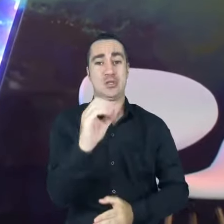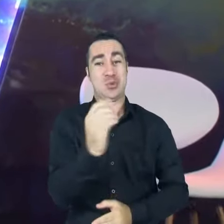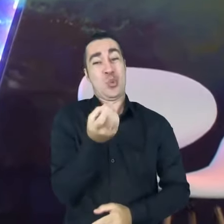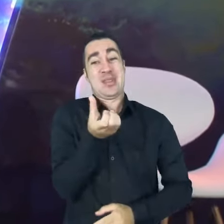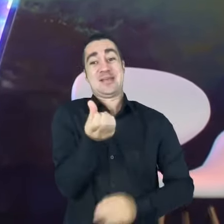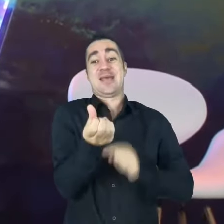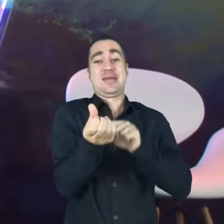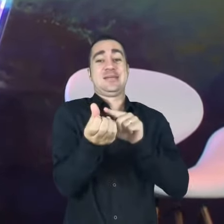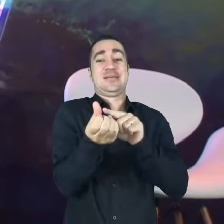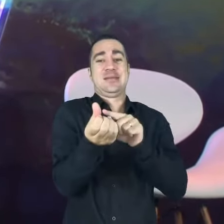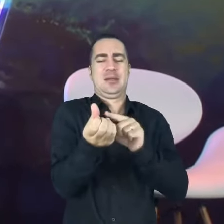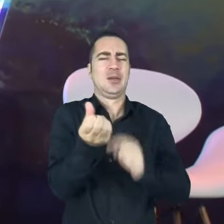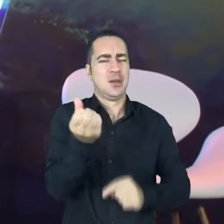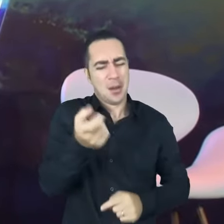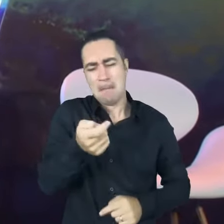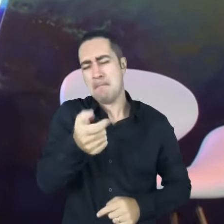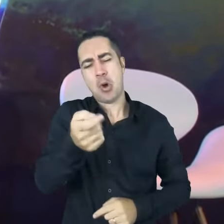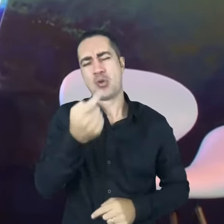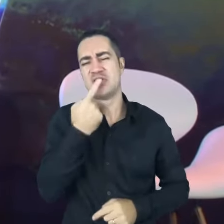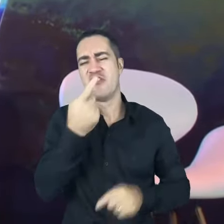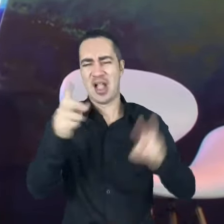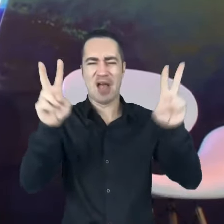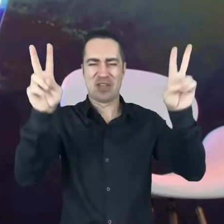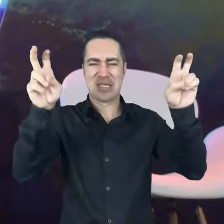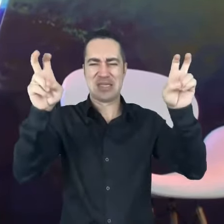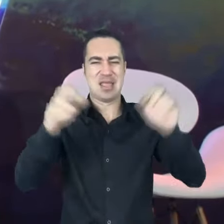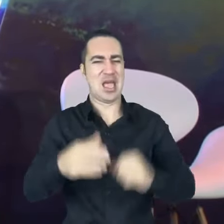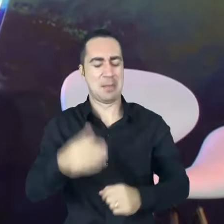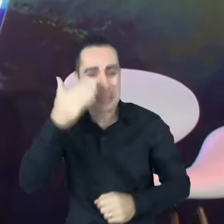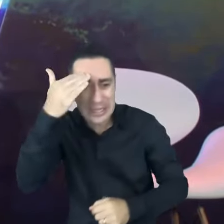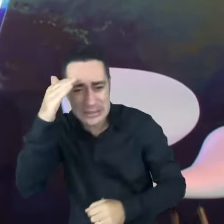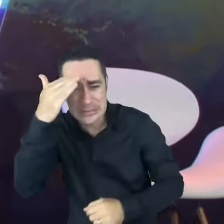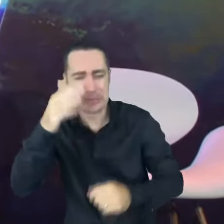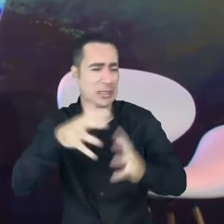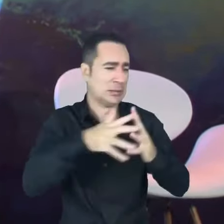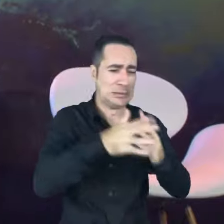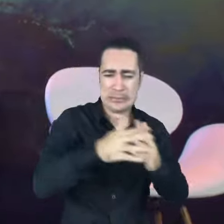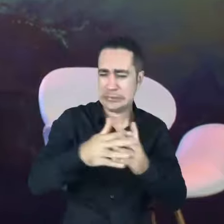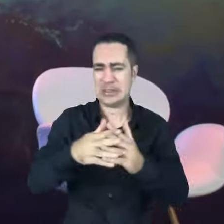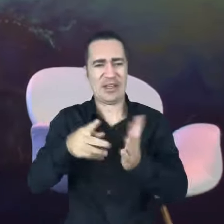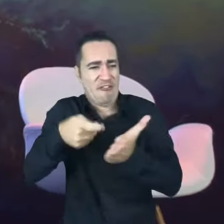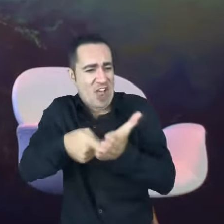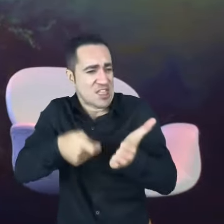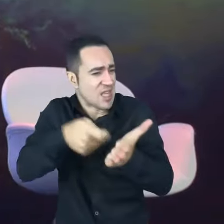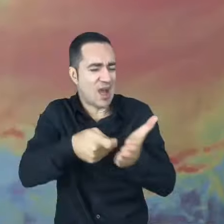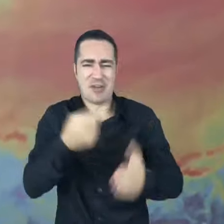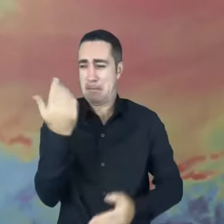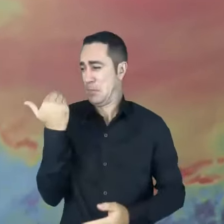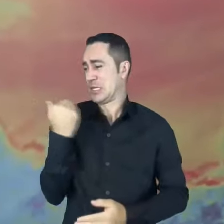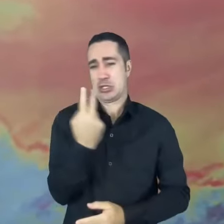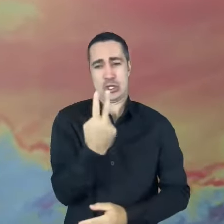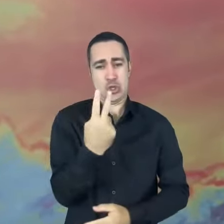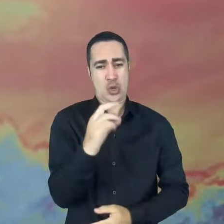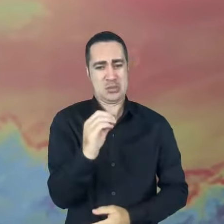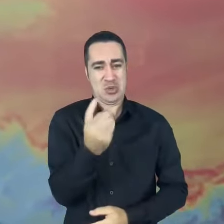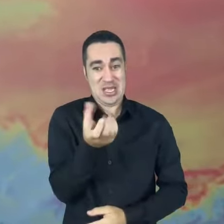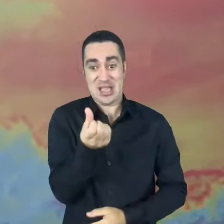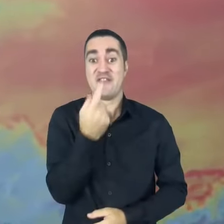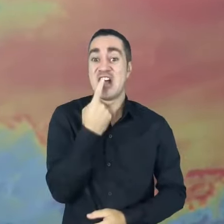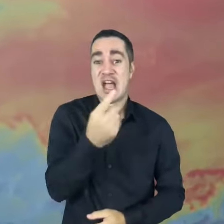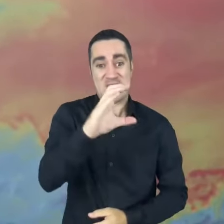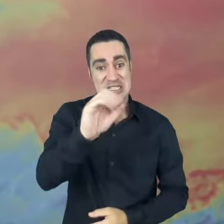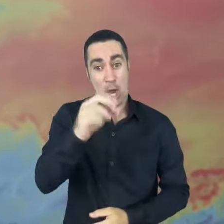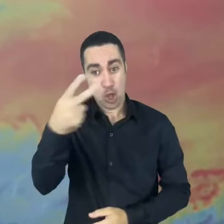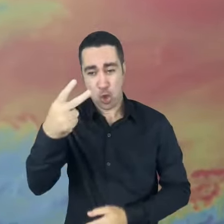se falava, pouco se entendia ou se enfrentava a necessidade de descarbonizar um setor